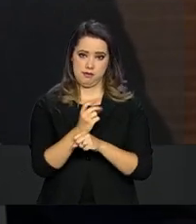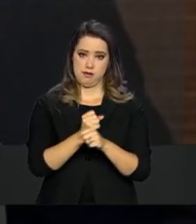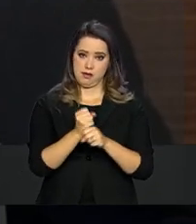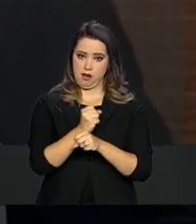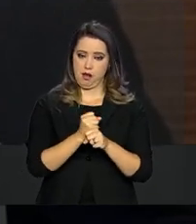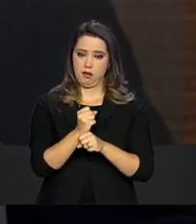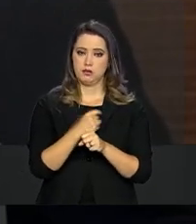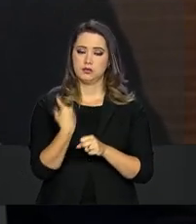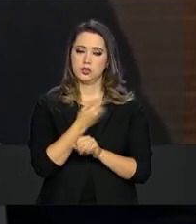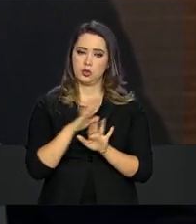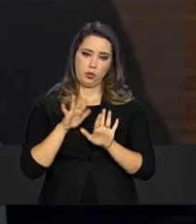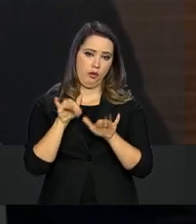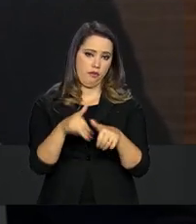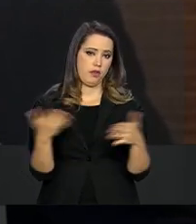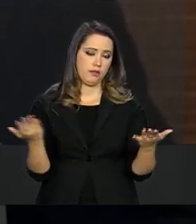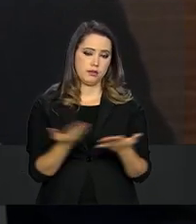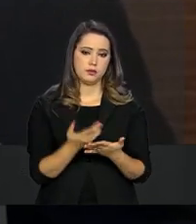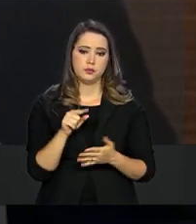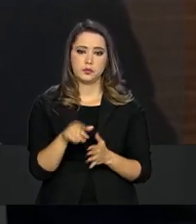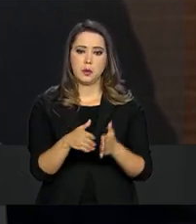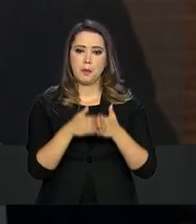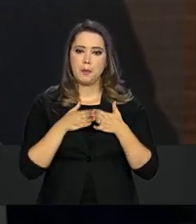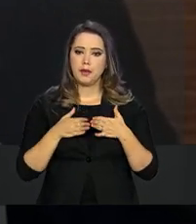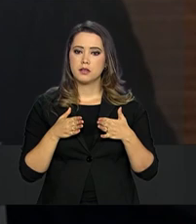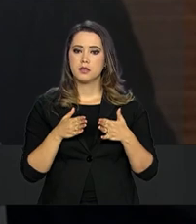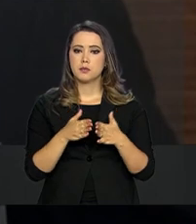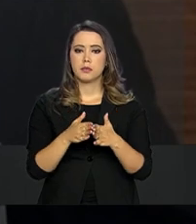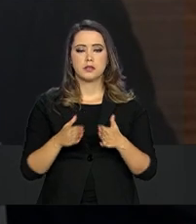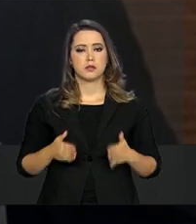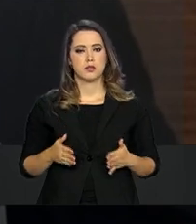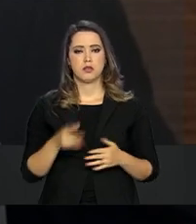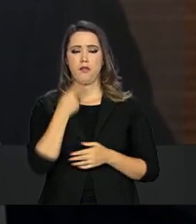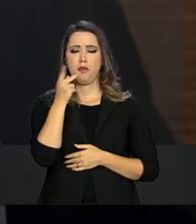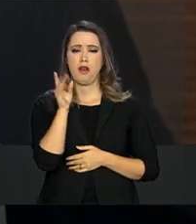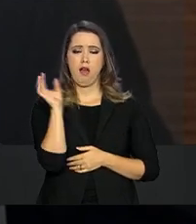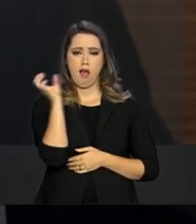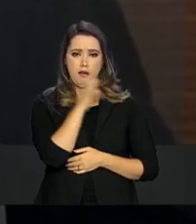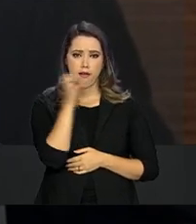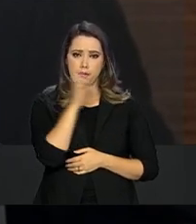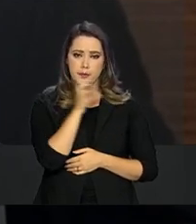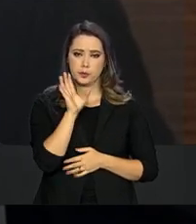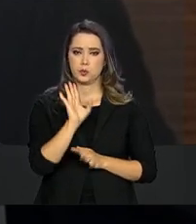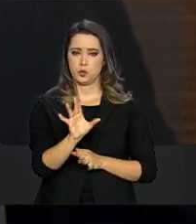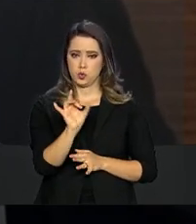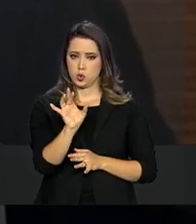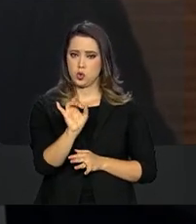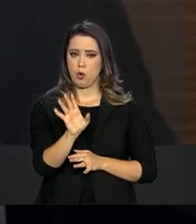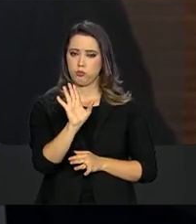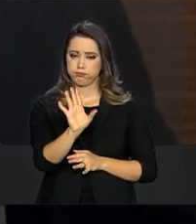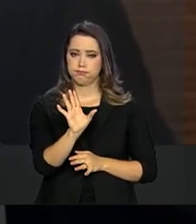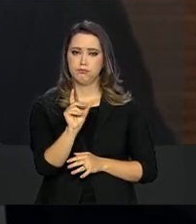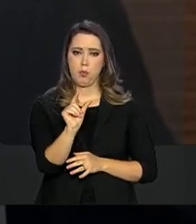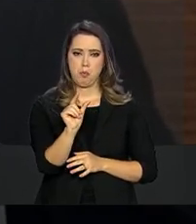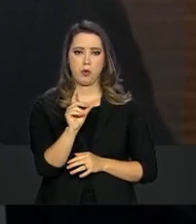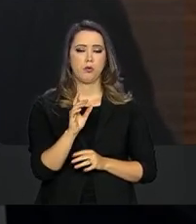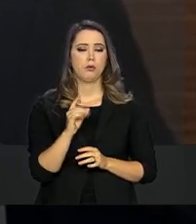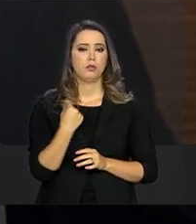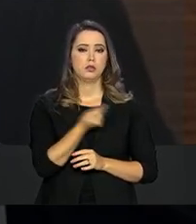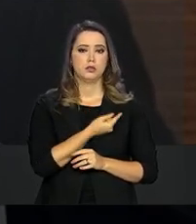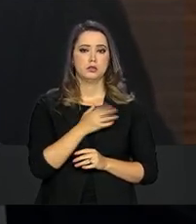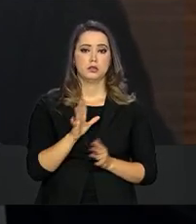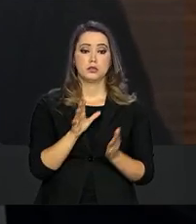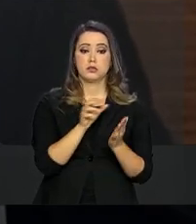encerramos peço licença apenas para fazer brevíssimas referências do instante que nós